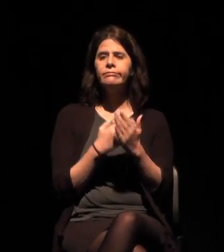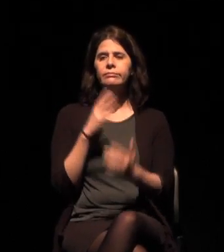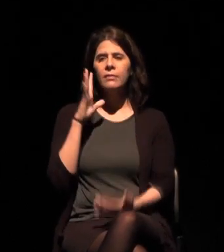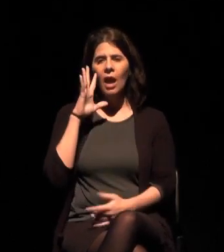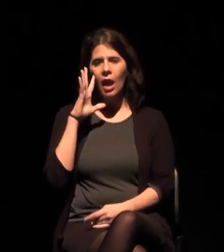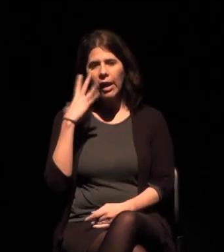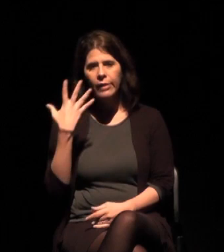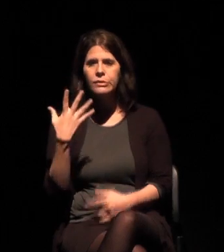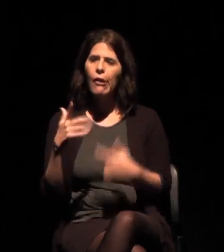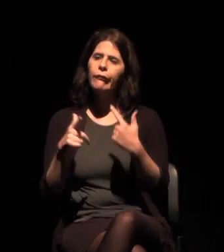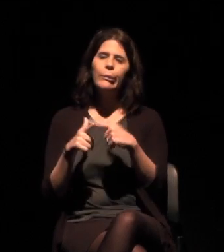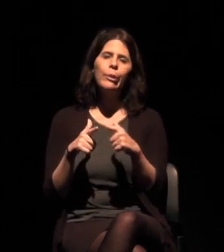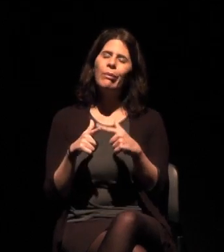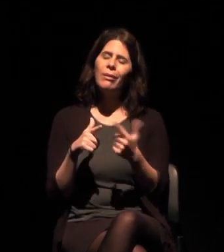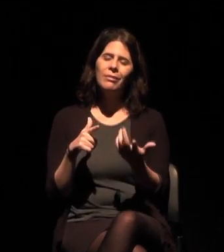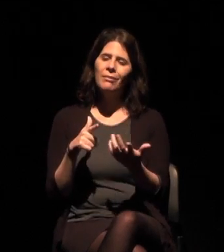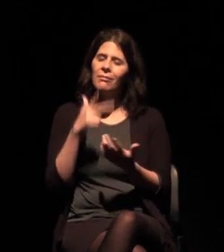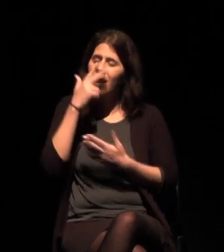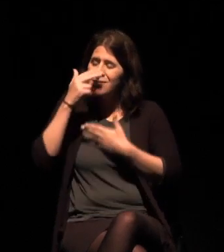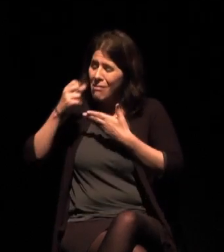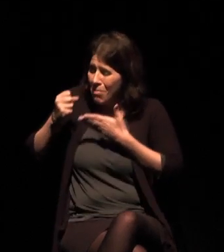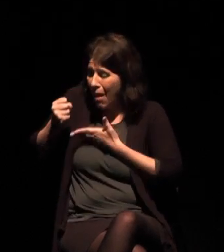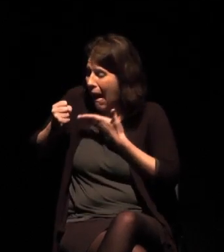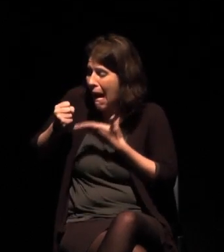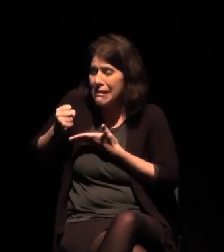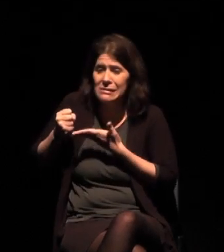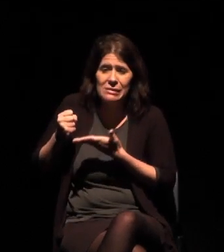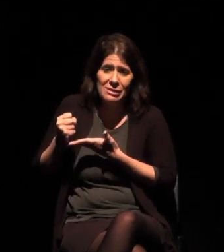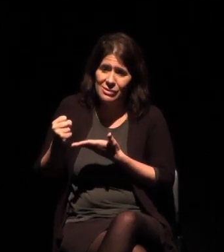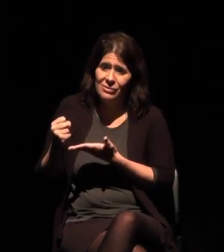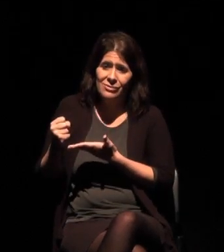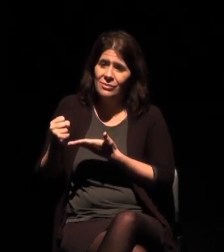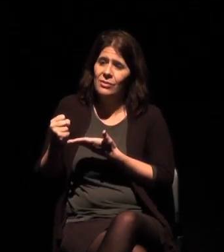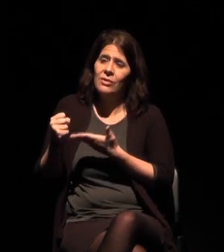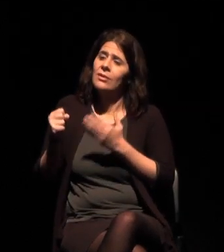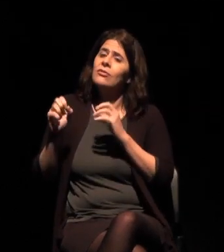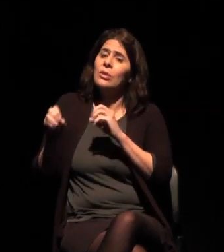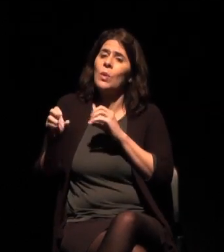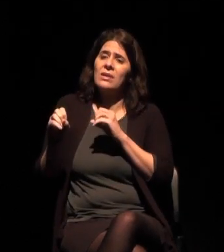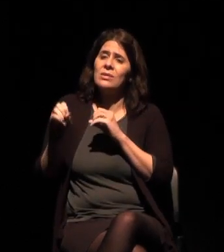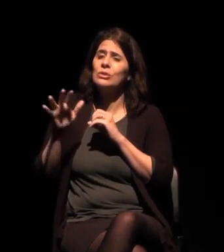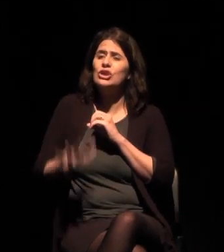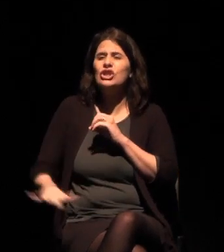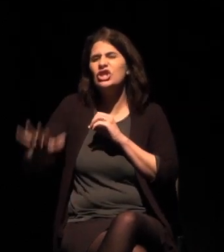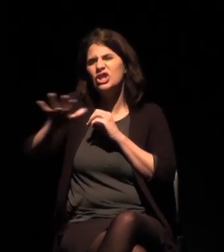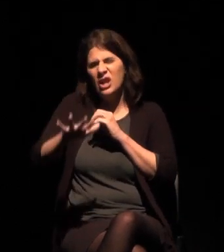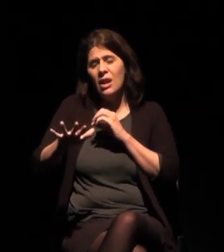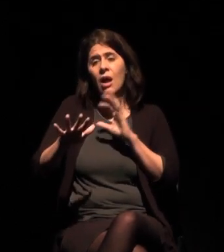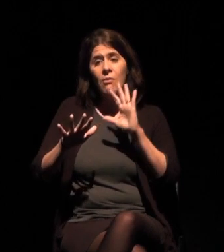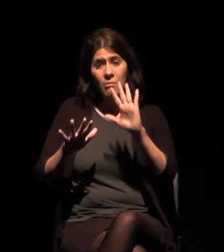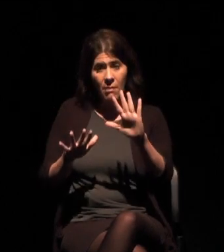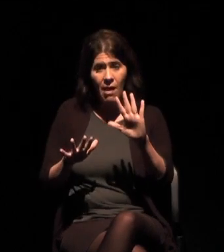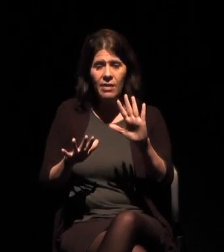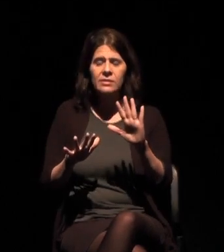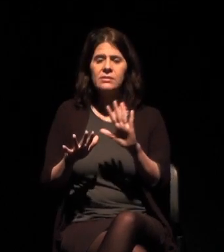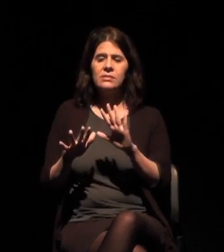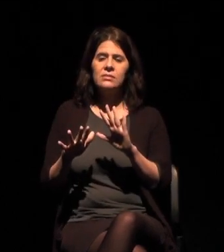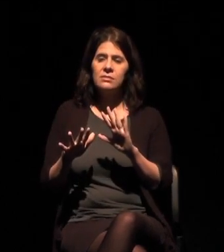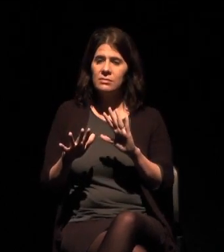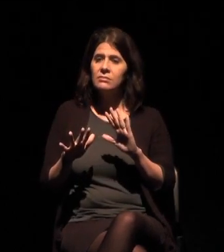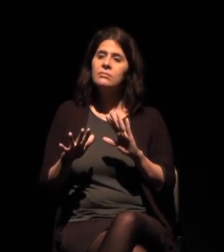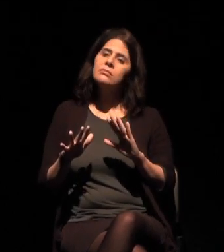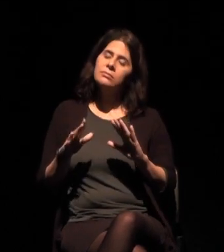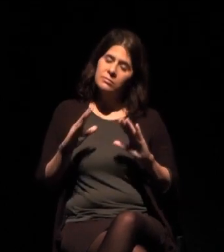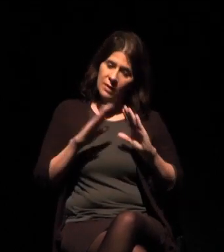do vaso da educação mais generalizada mas nos países onde a escola se implantou como escola